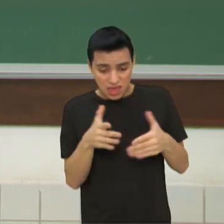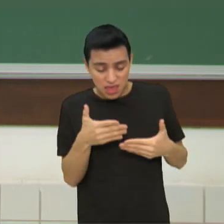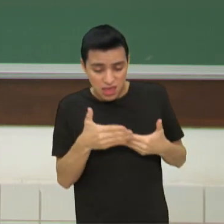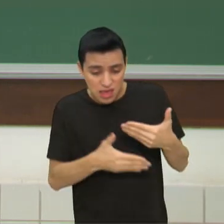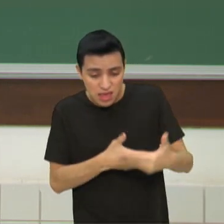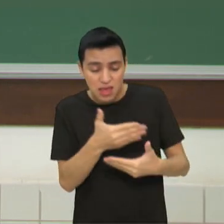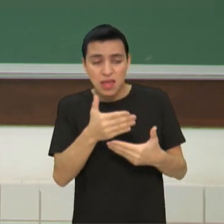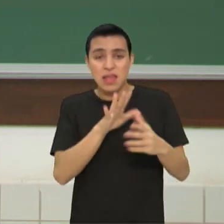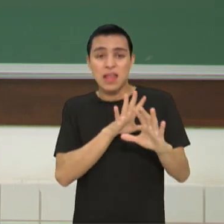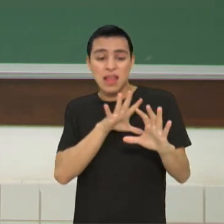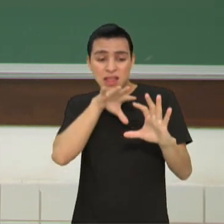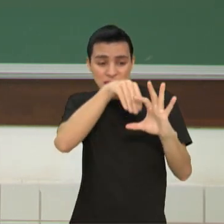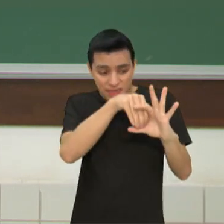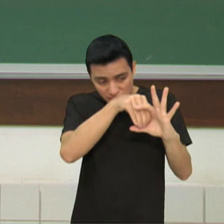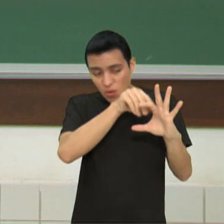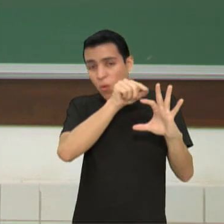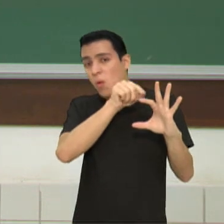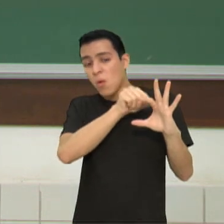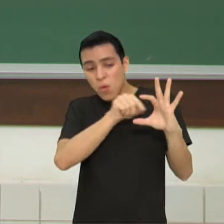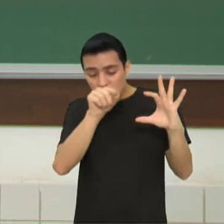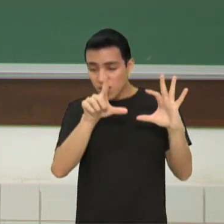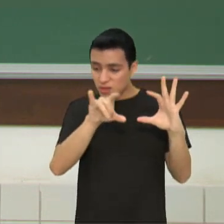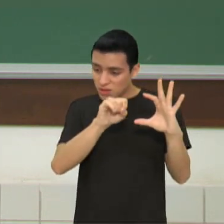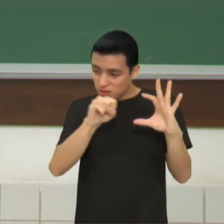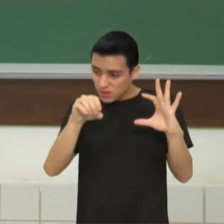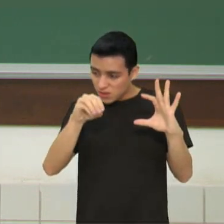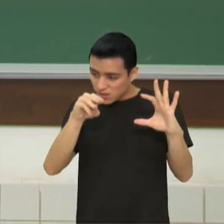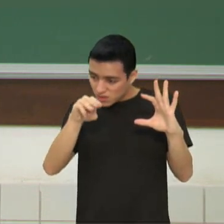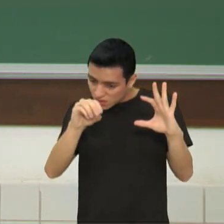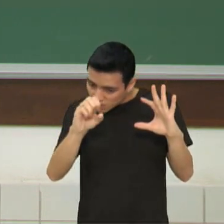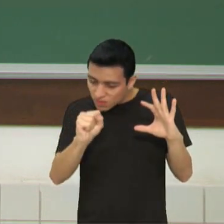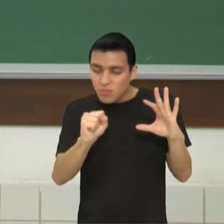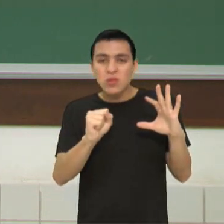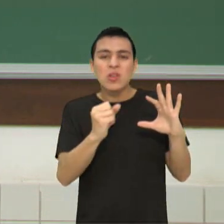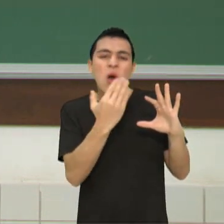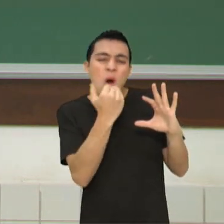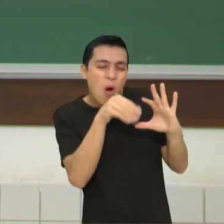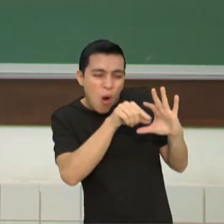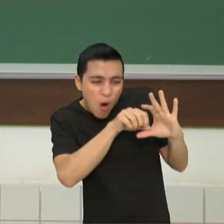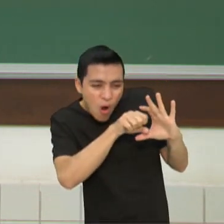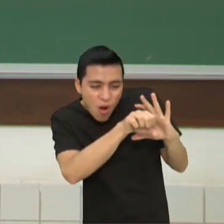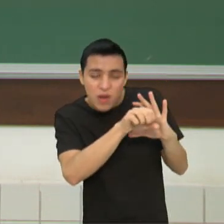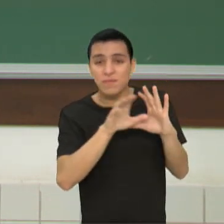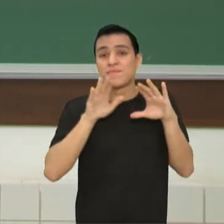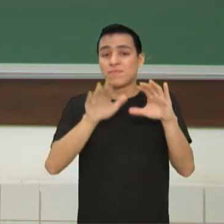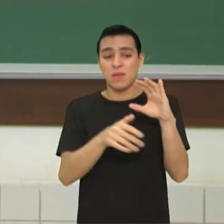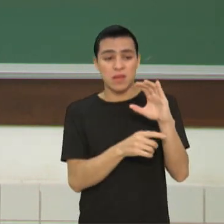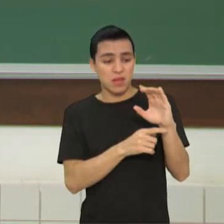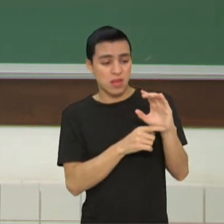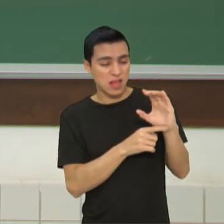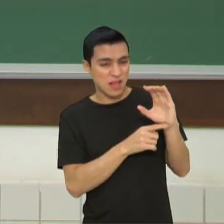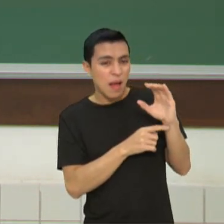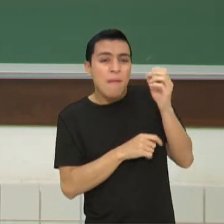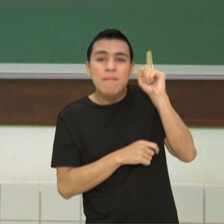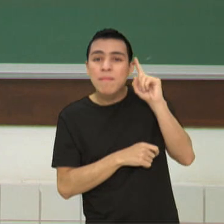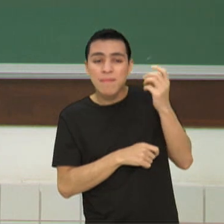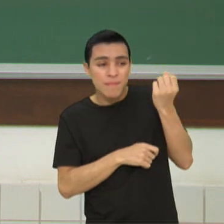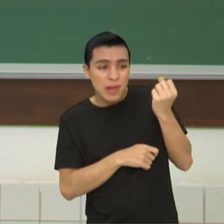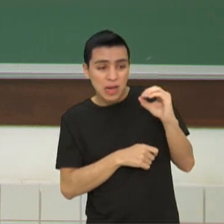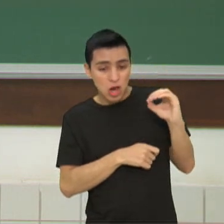quando internamente a célula, o lisossomo faz digestão. Agora, se um glóbulo branco, uma célula de defesa